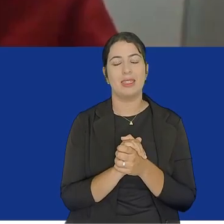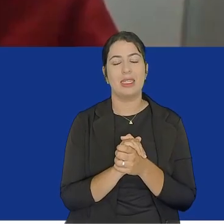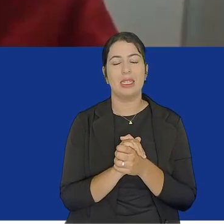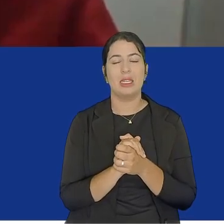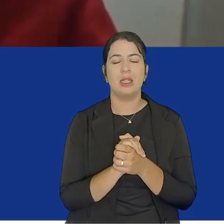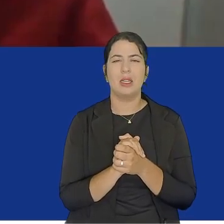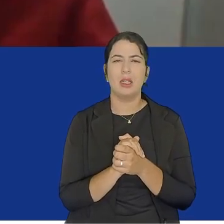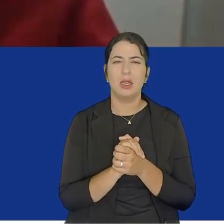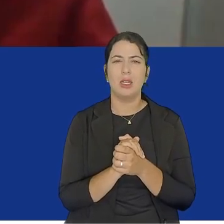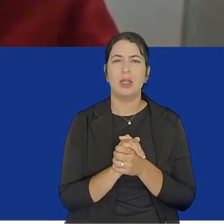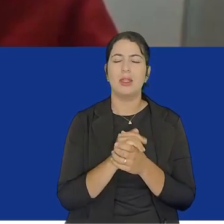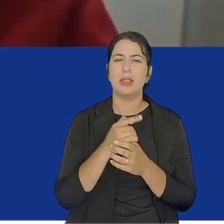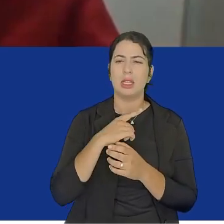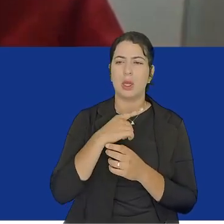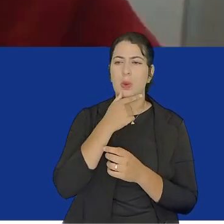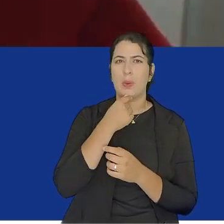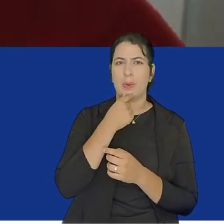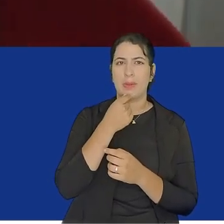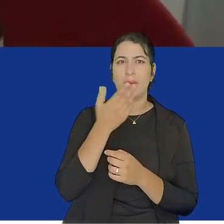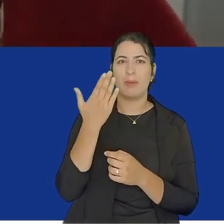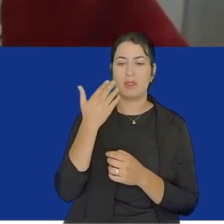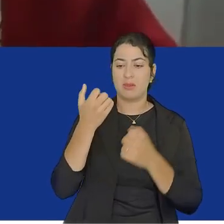aí a Liz falou assim, tem que ter medo mesmo.